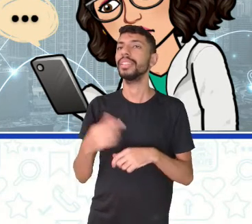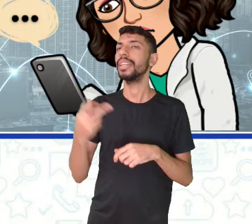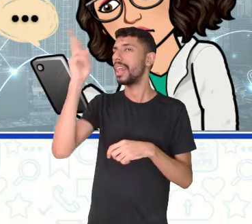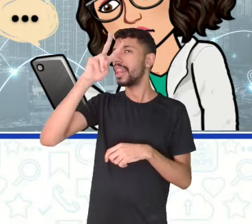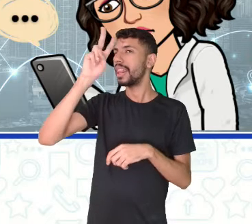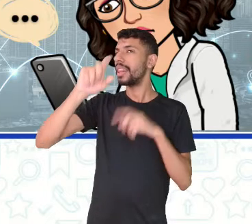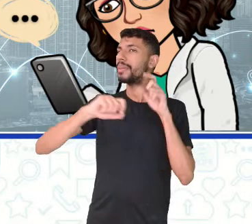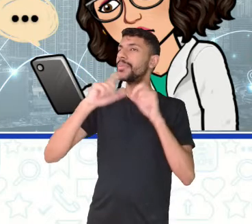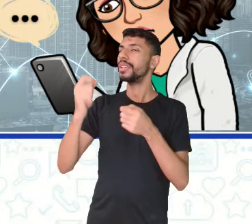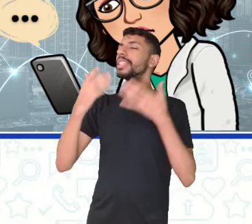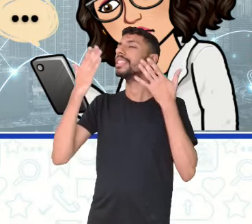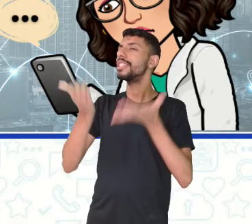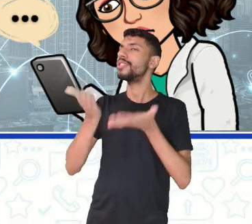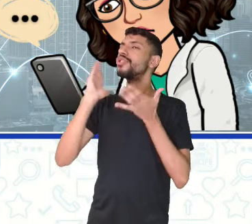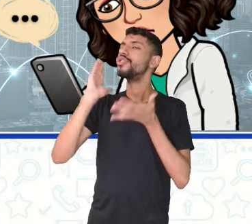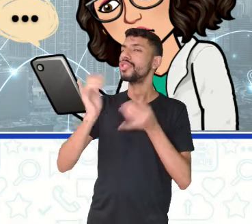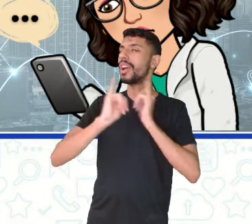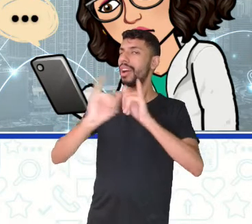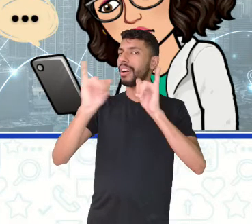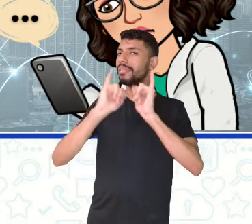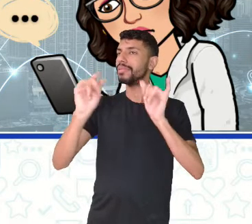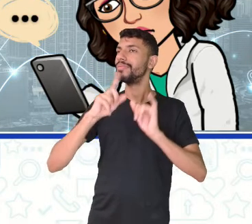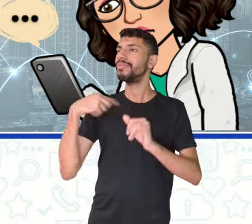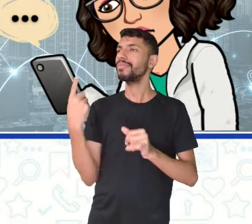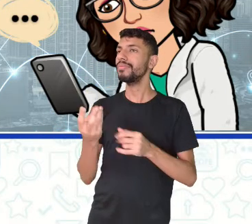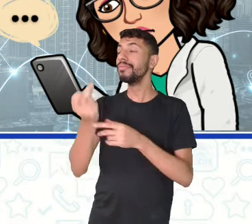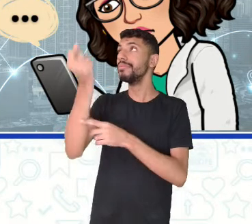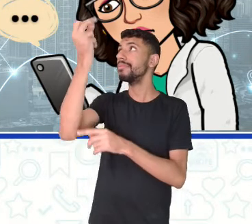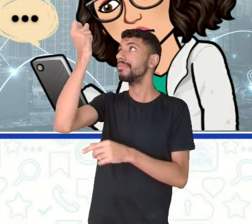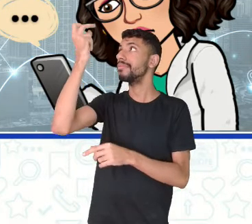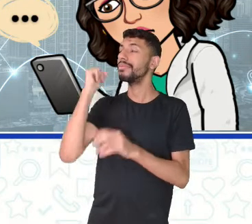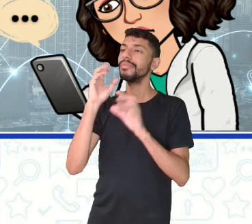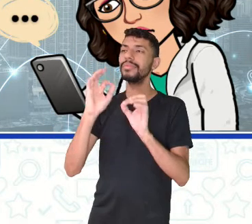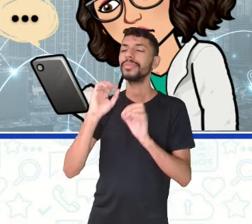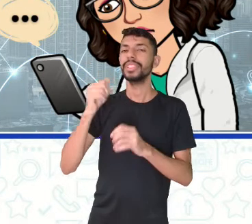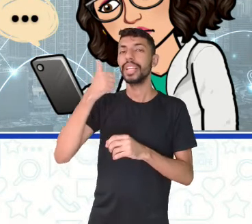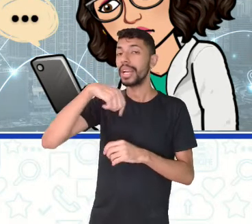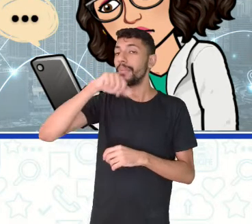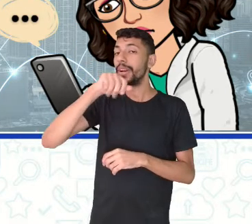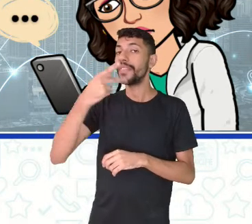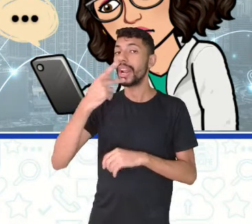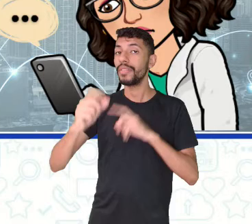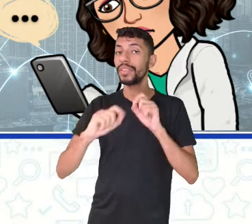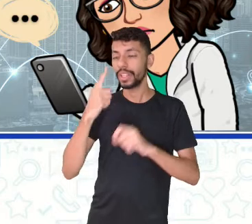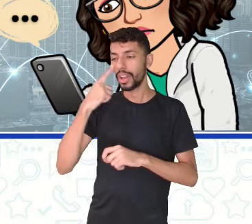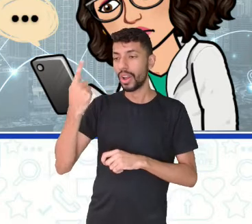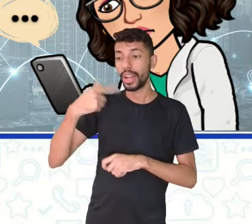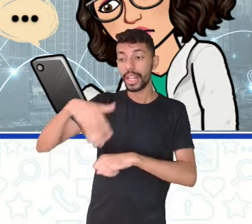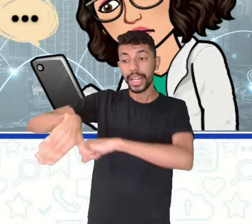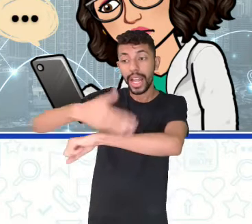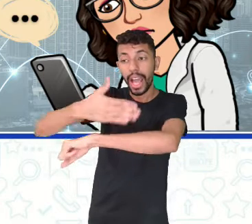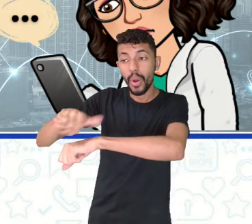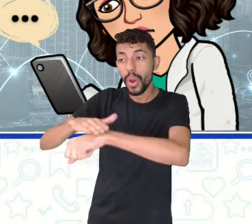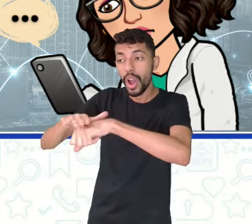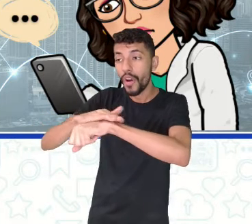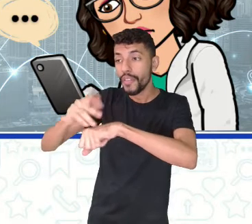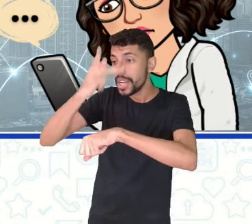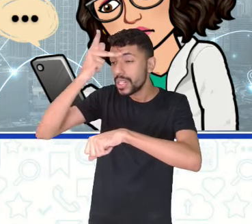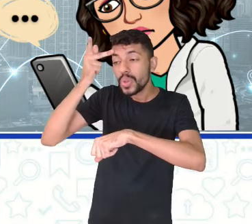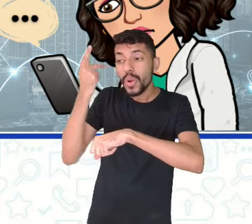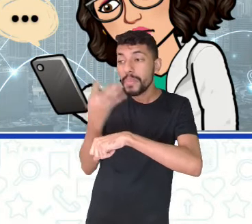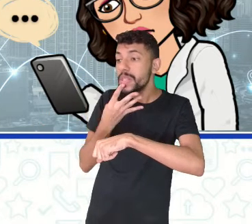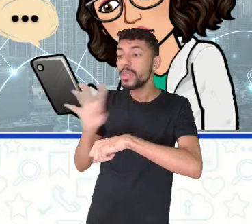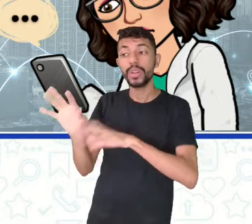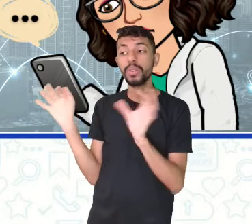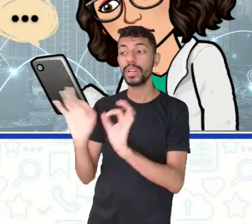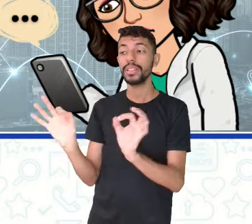Lembra que isso já foi avisado para a gente desde o nosso tempo, onde a nossa mãe dizia assim, na rua não é para conversar com desconhecido.